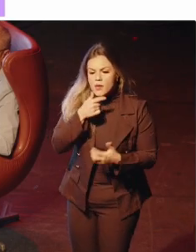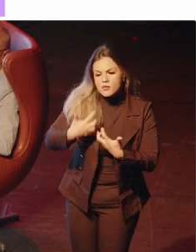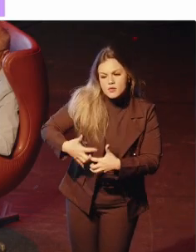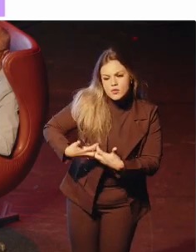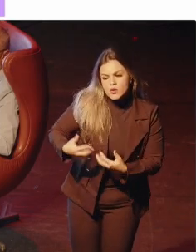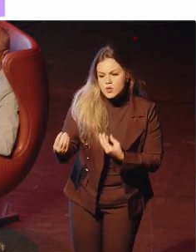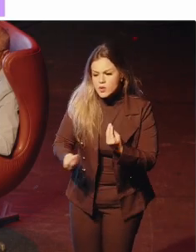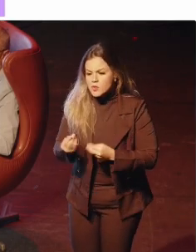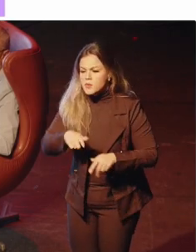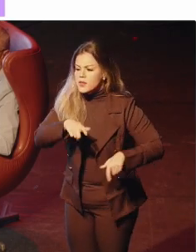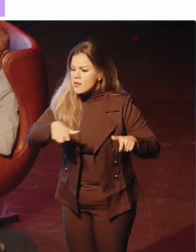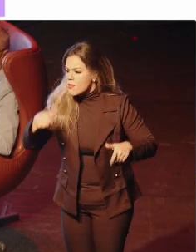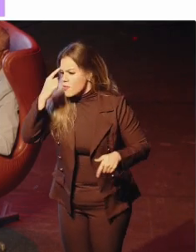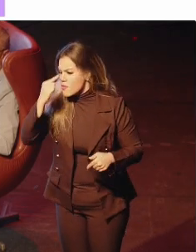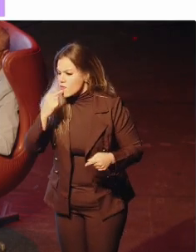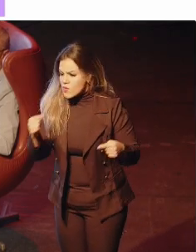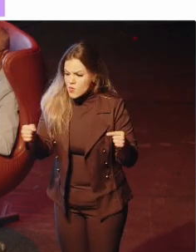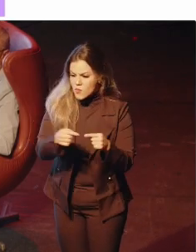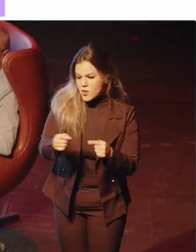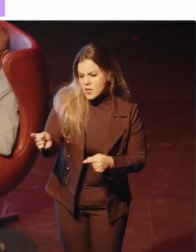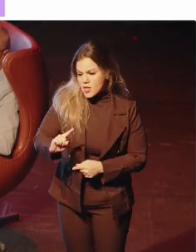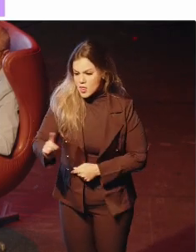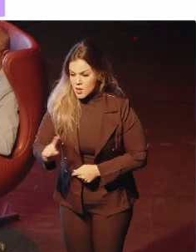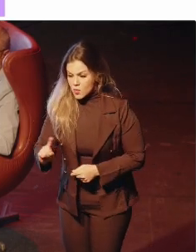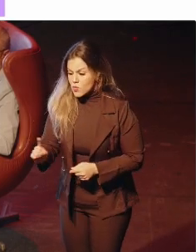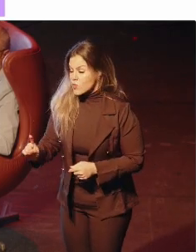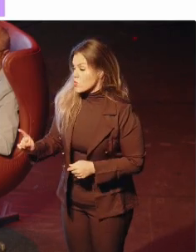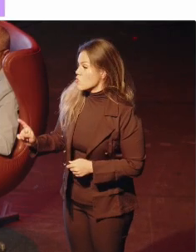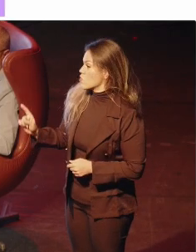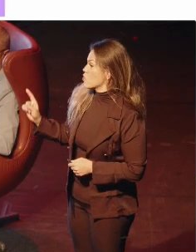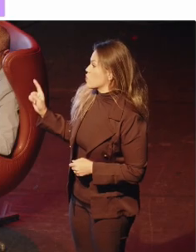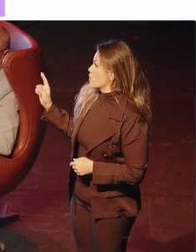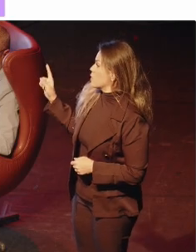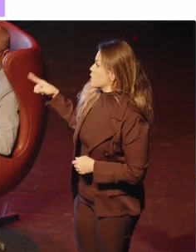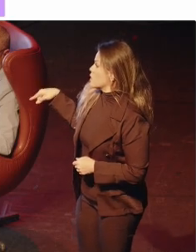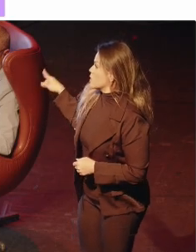duas substâncias que tiram esse amiloide.